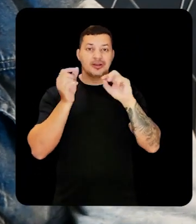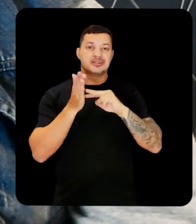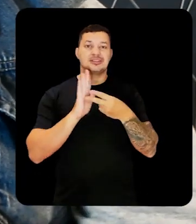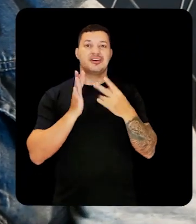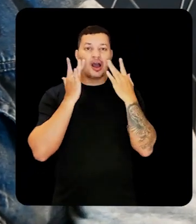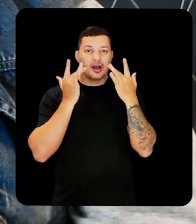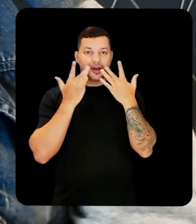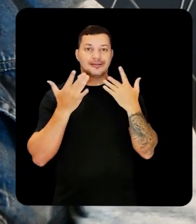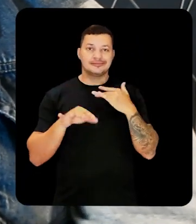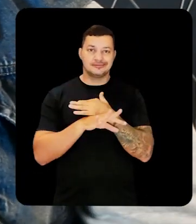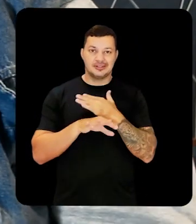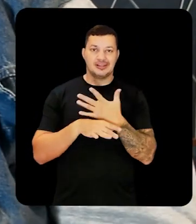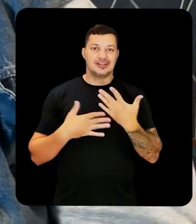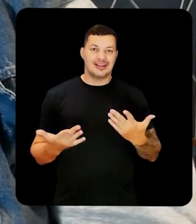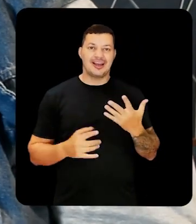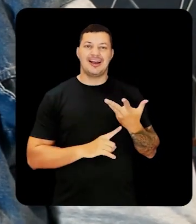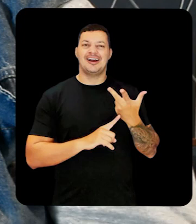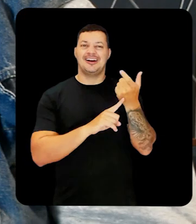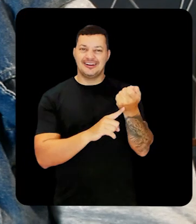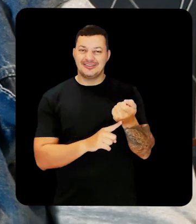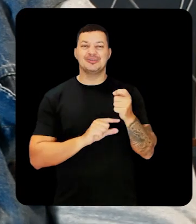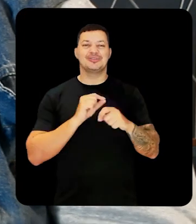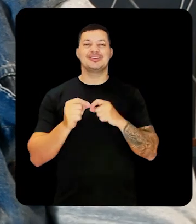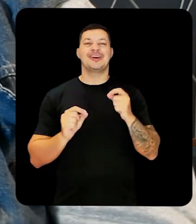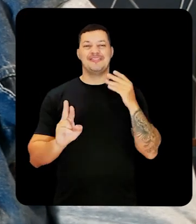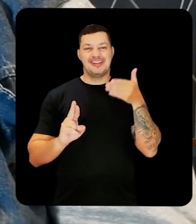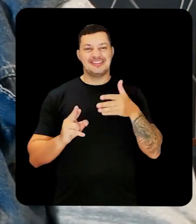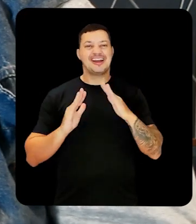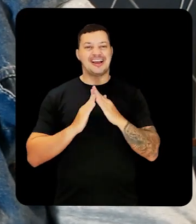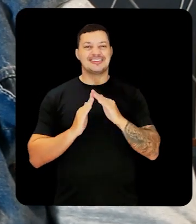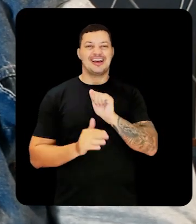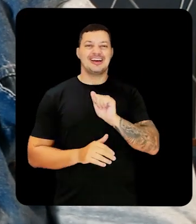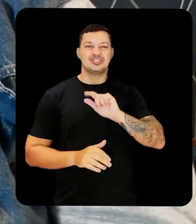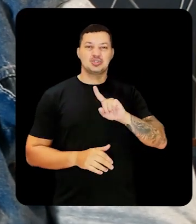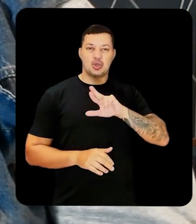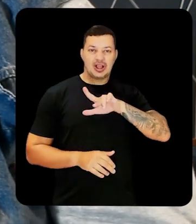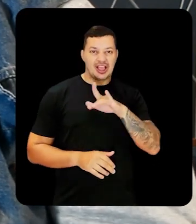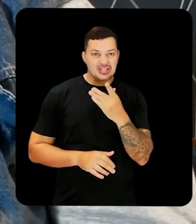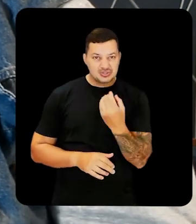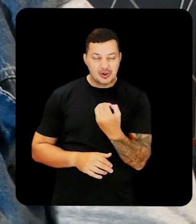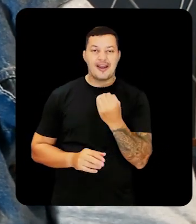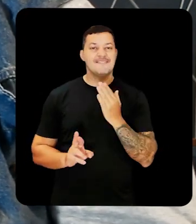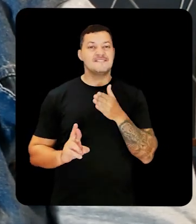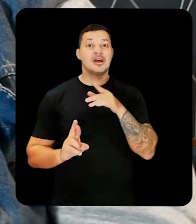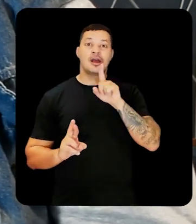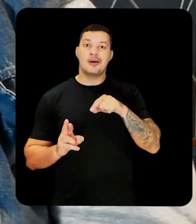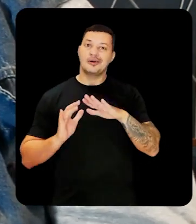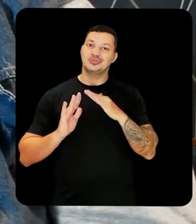na existência assim, do teatro em São Pedro da Aldeia. A nossa arte se resumia à Casa dos Azulejos. E era o que a gente tinha, era aquilo